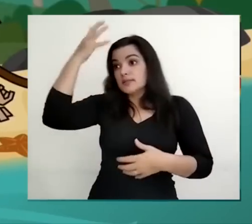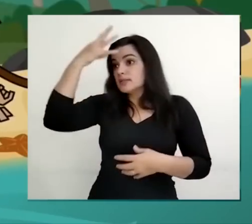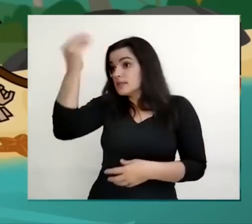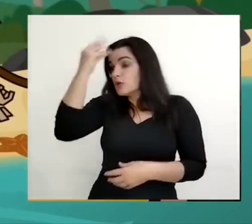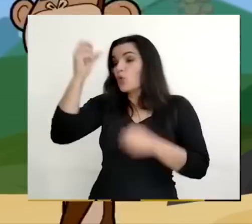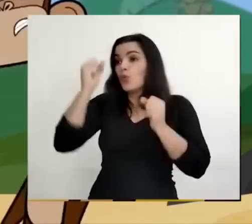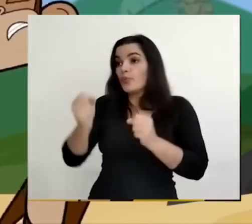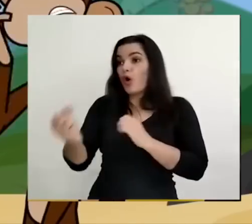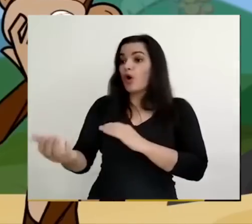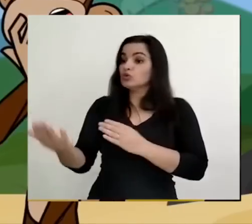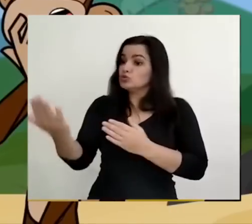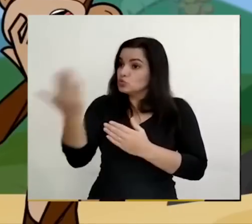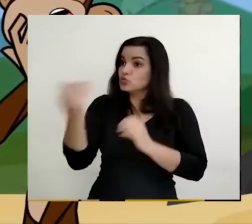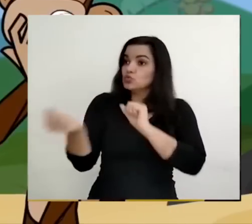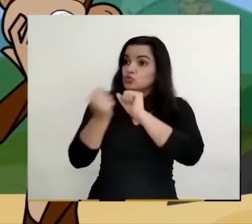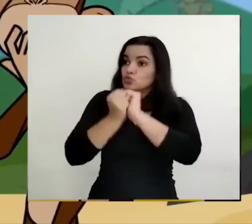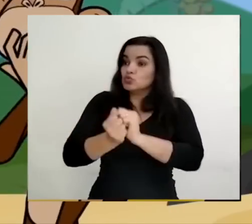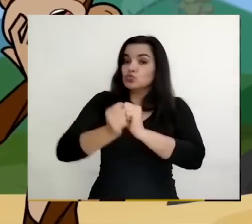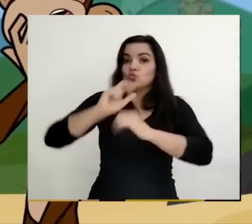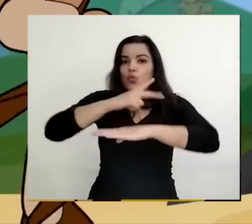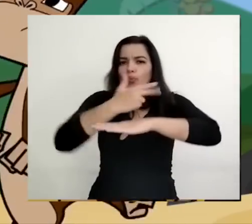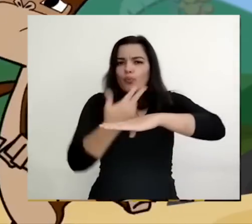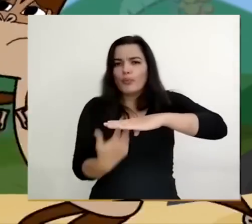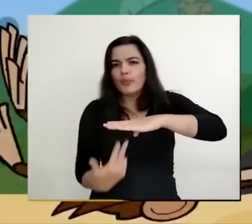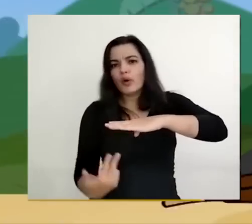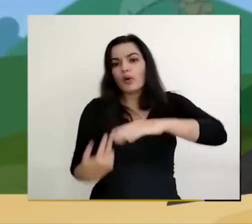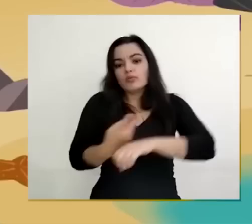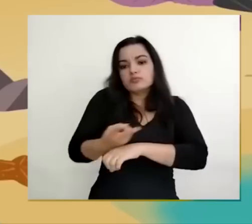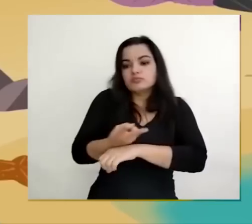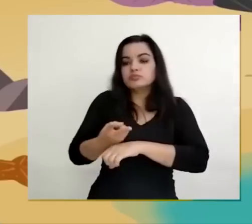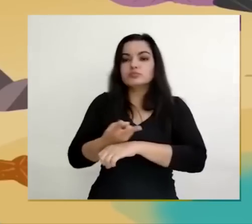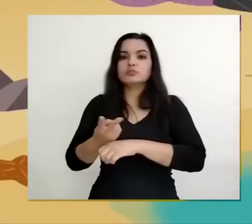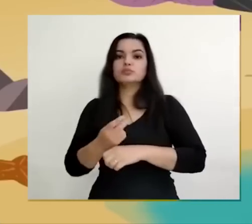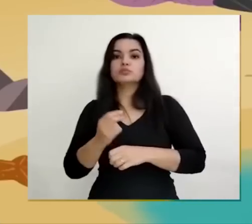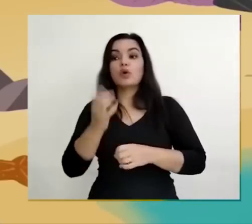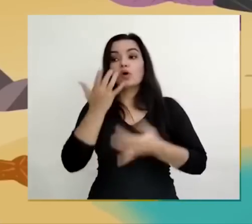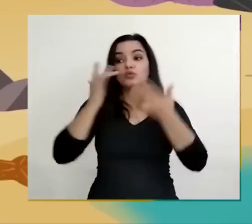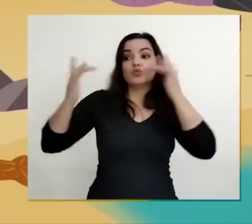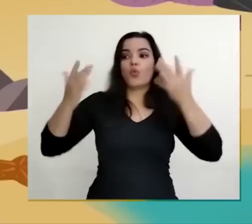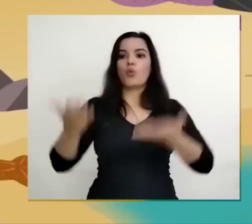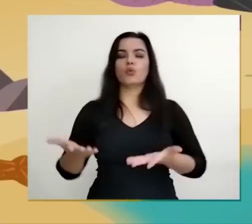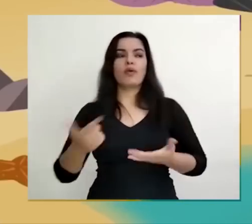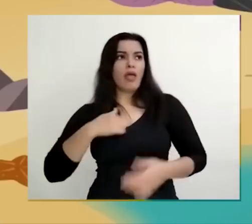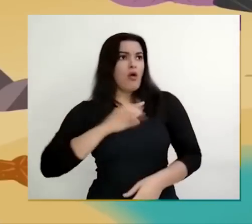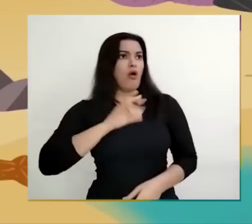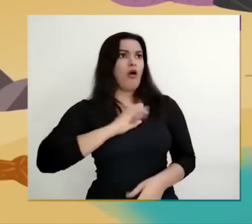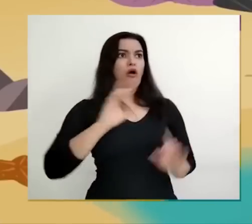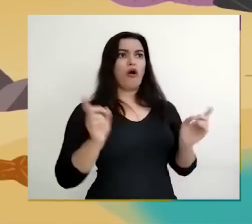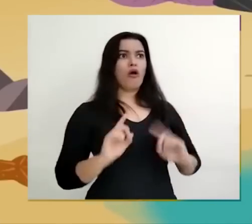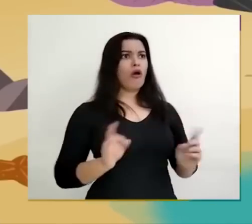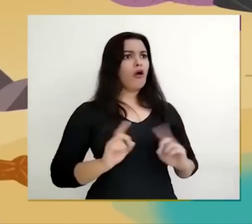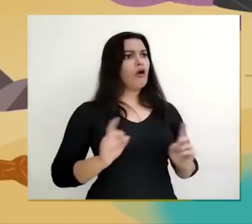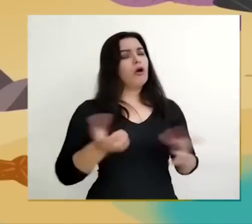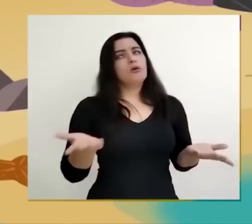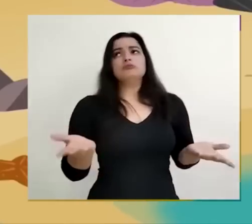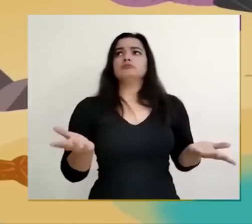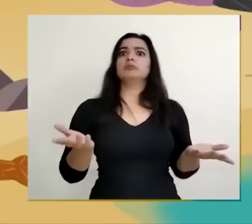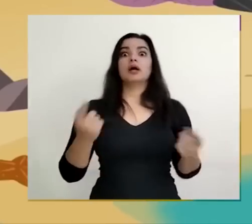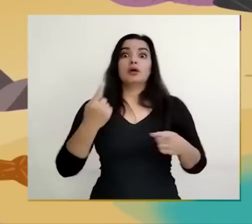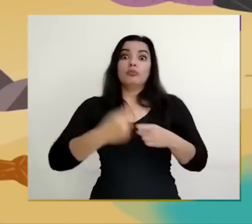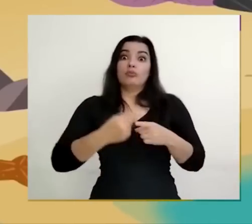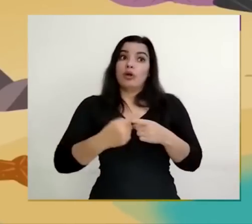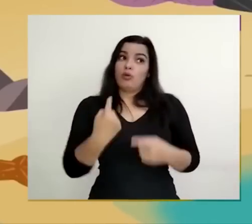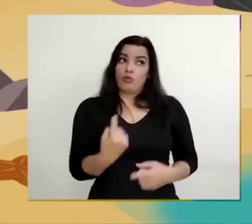ficar com medo. Medo? Eu? Quem falou em medo? Sabe, é que alguém tem